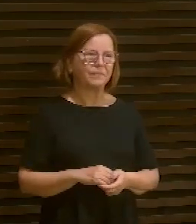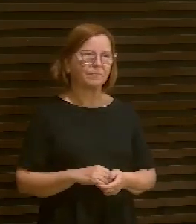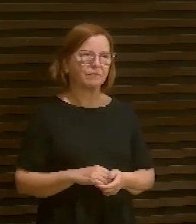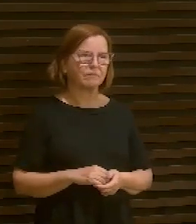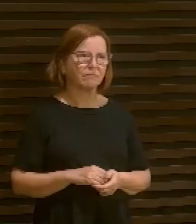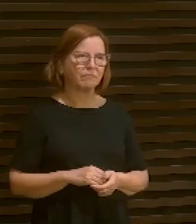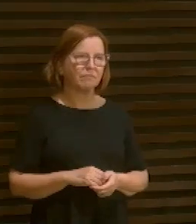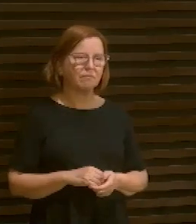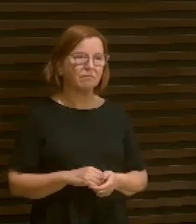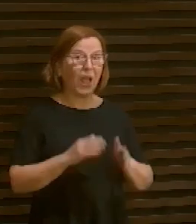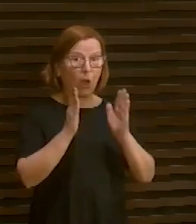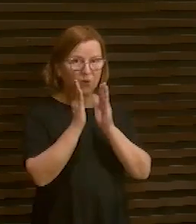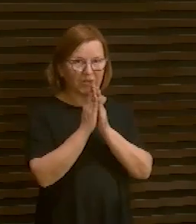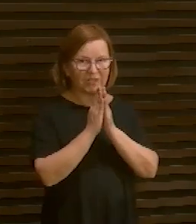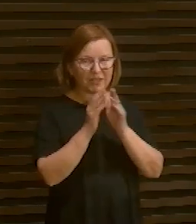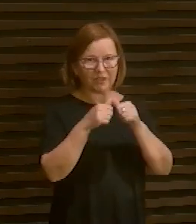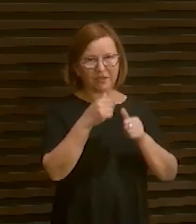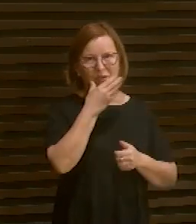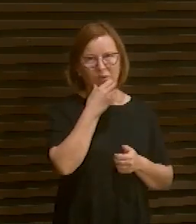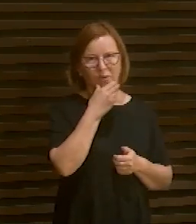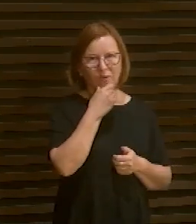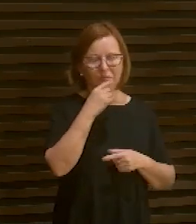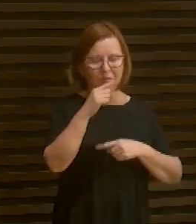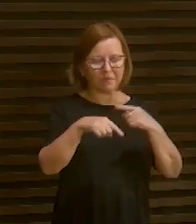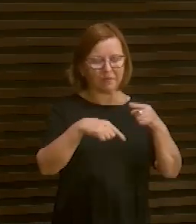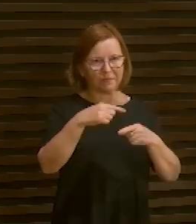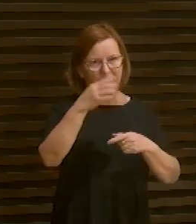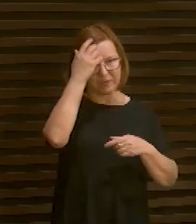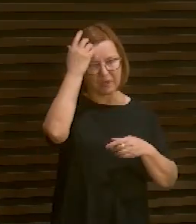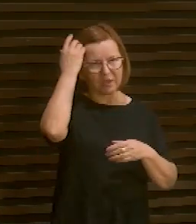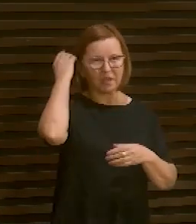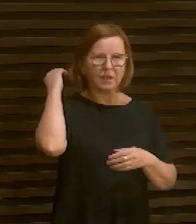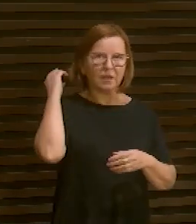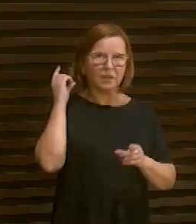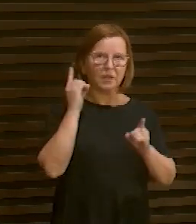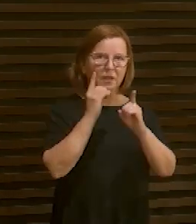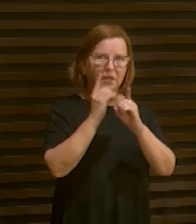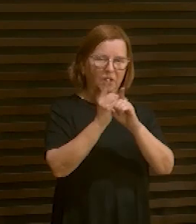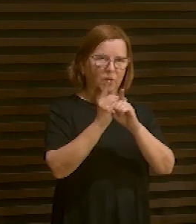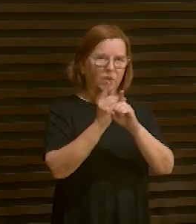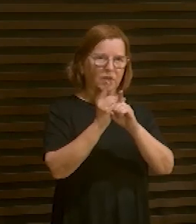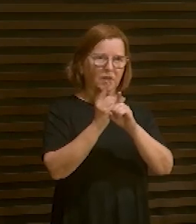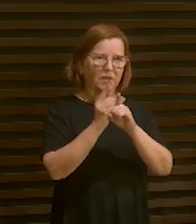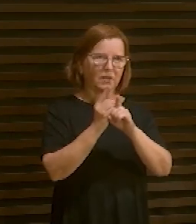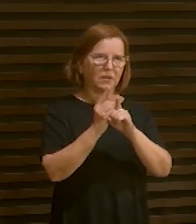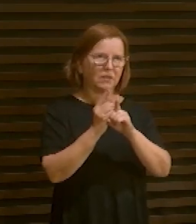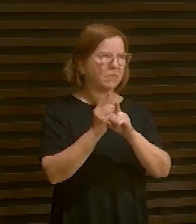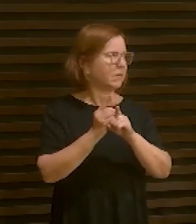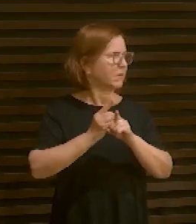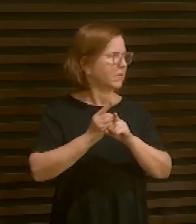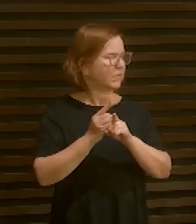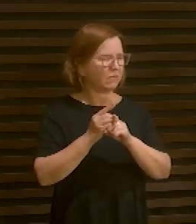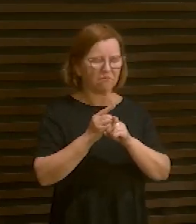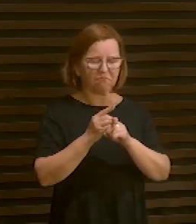A oração dele, que depois foi encontrada num patuá que estava amarrado no